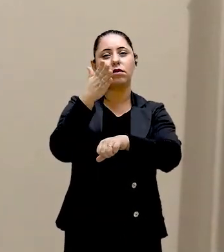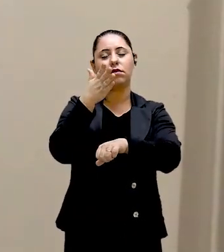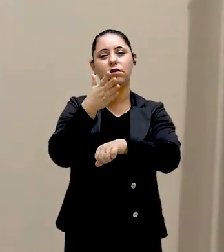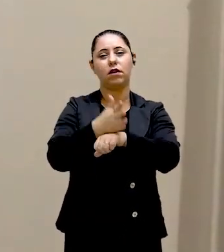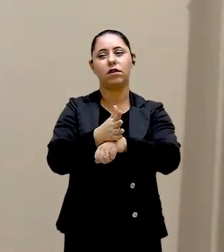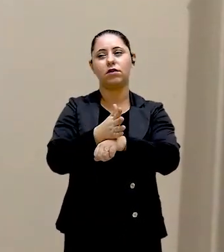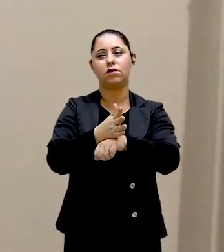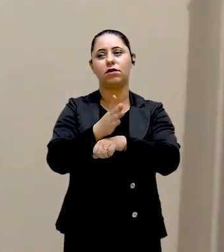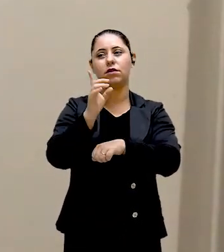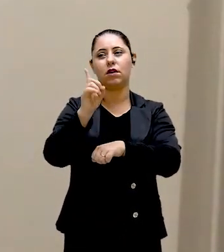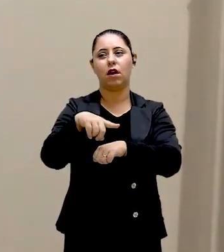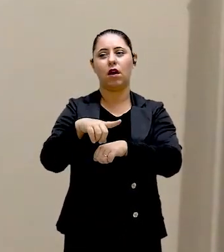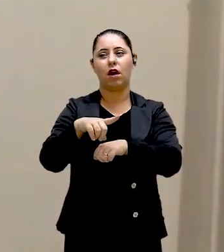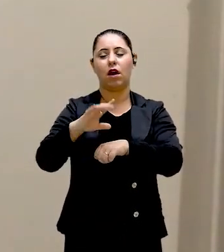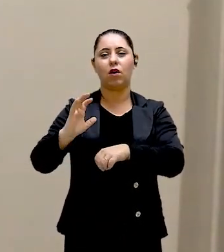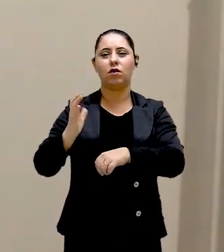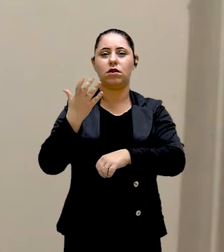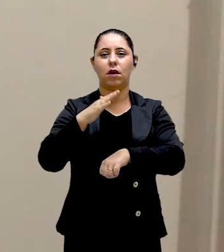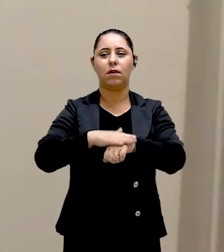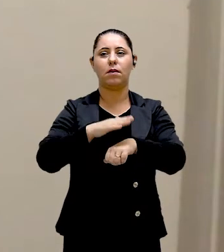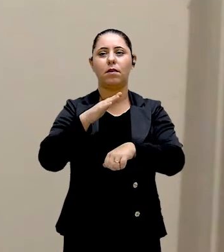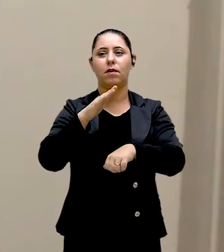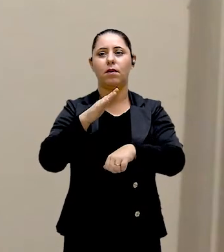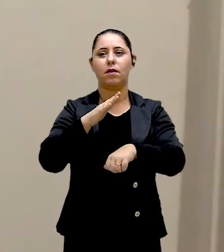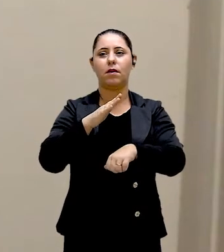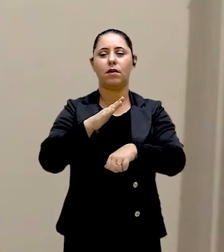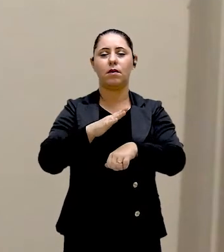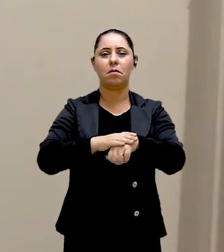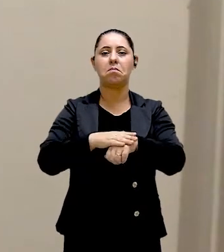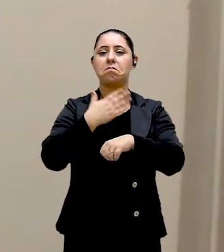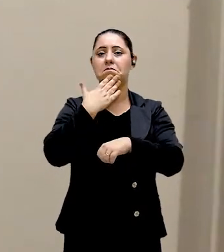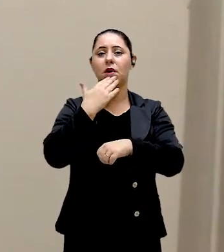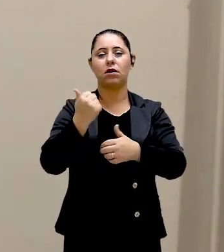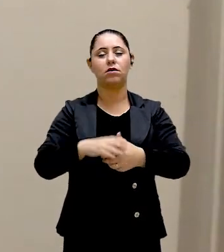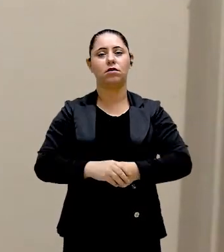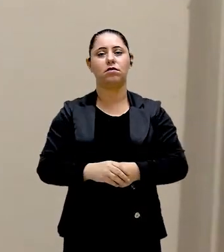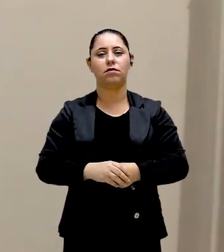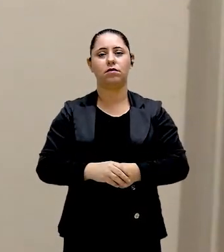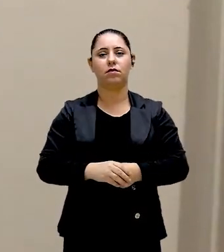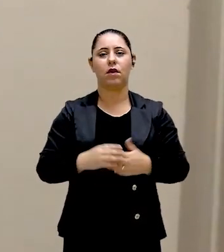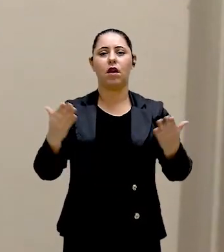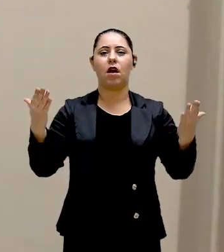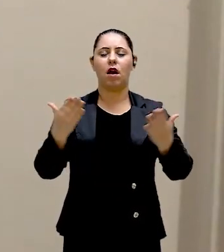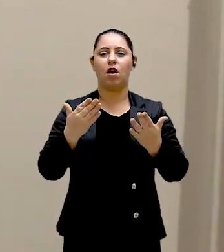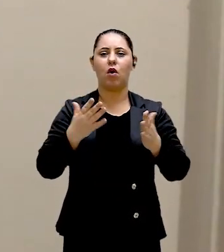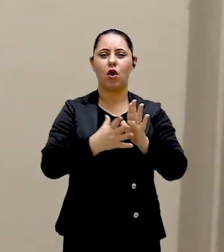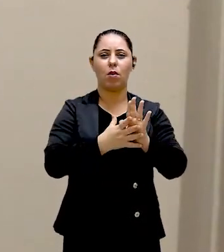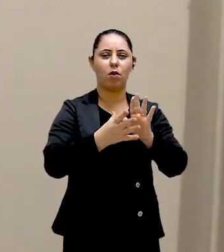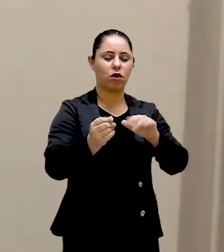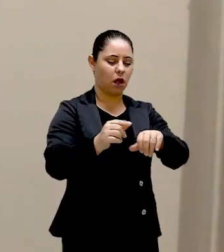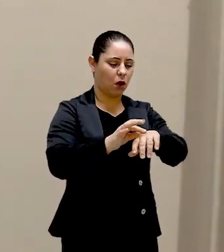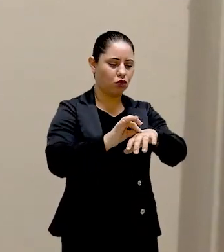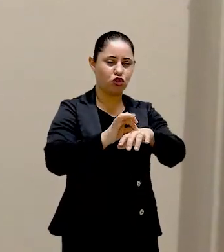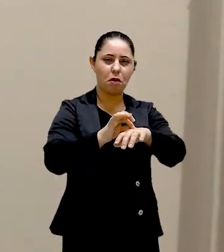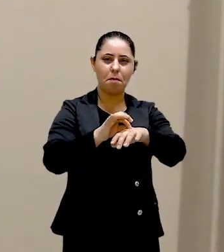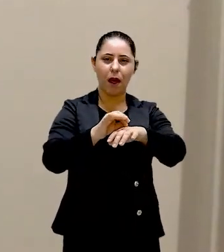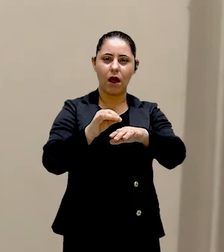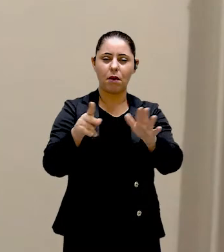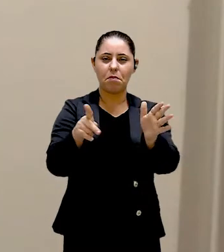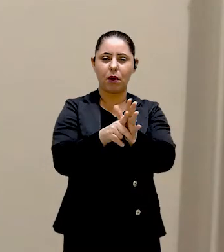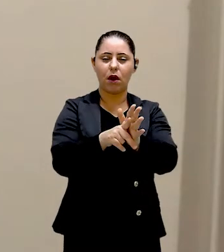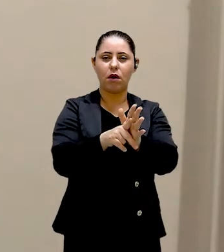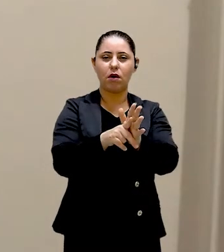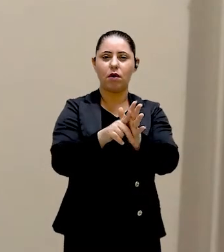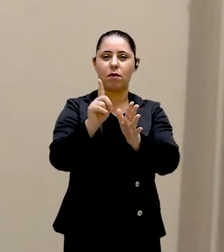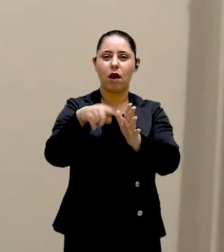se tornando, né, cada vez mais relevantes, e agora com os modelos de pele, com modelos, por exemplo, de